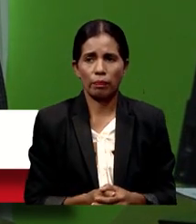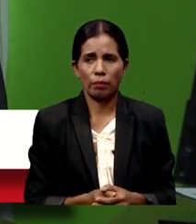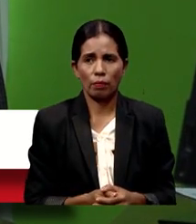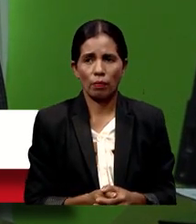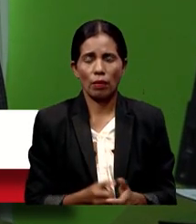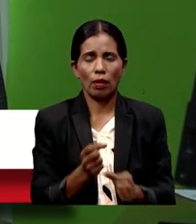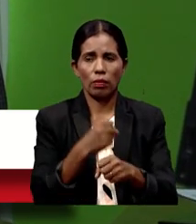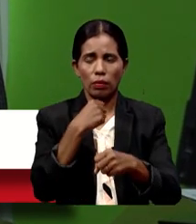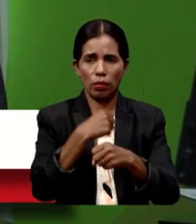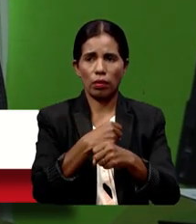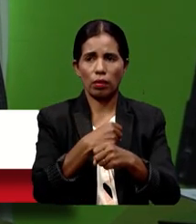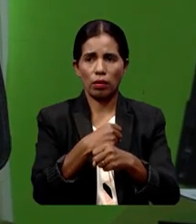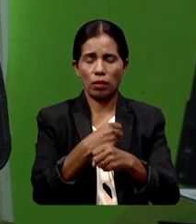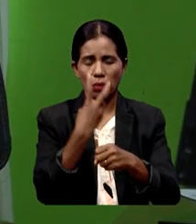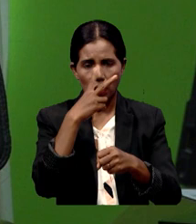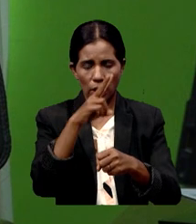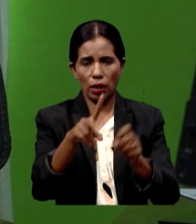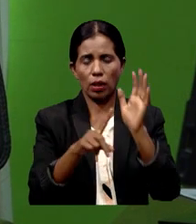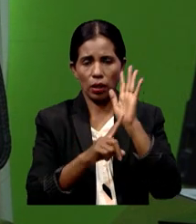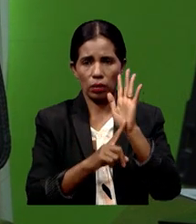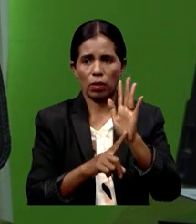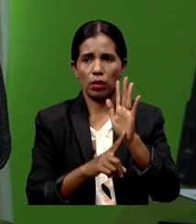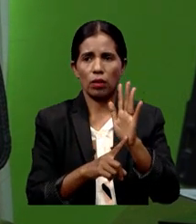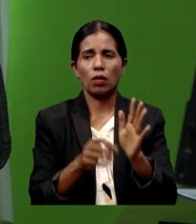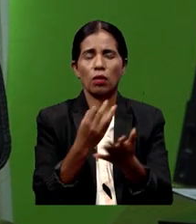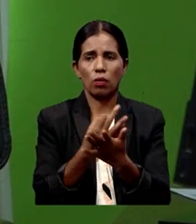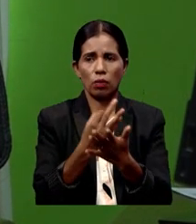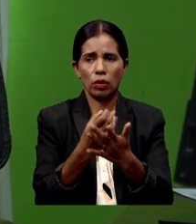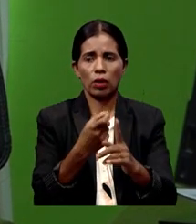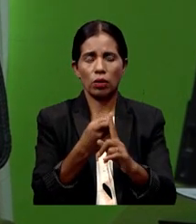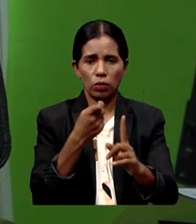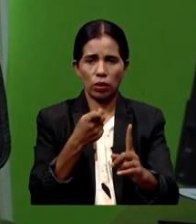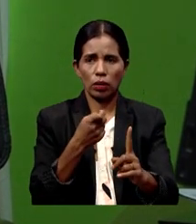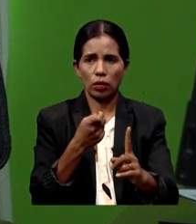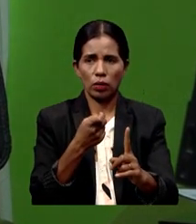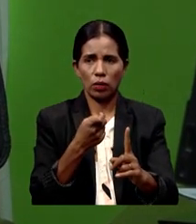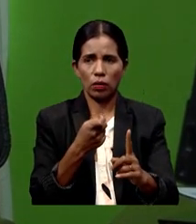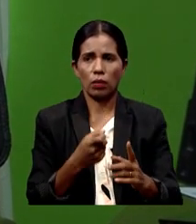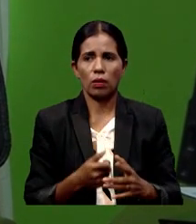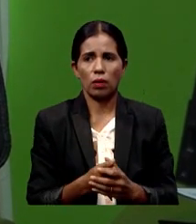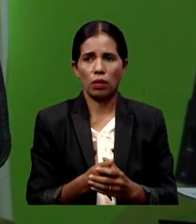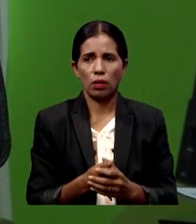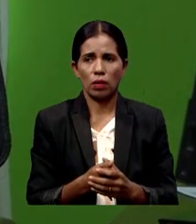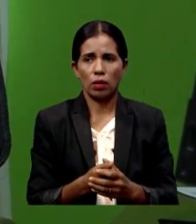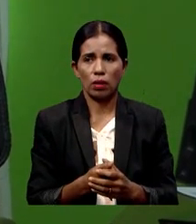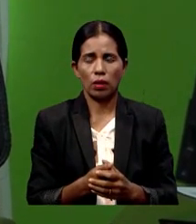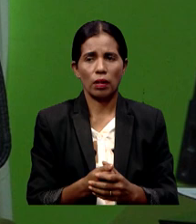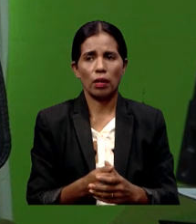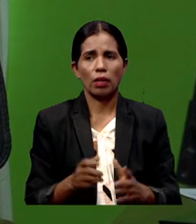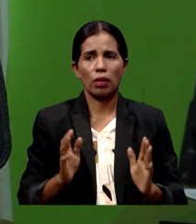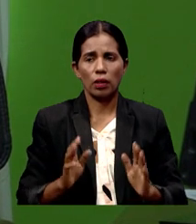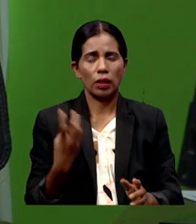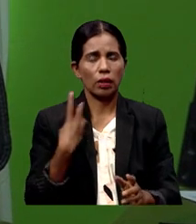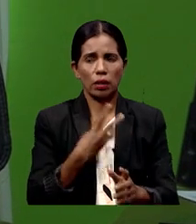A tu halo vai romen. Osan hosi hosi pos balu ne bem a ita la